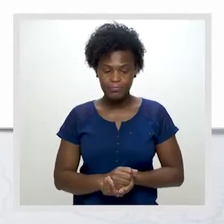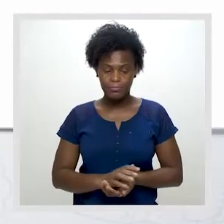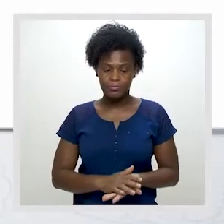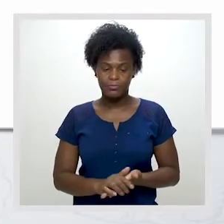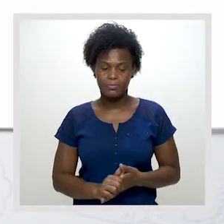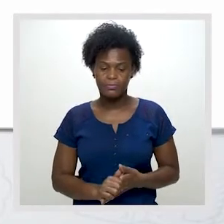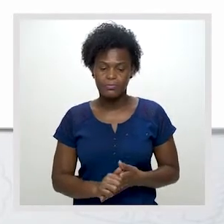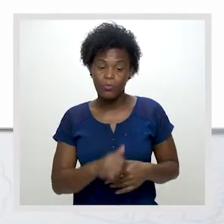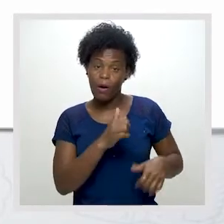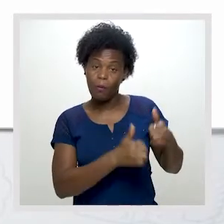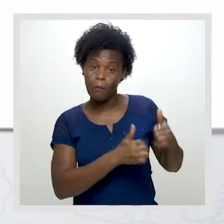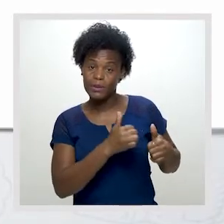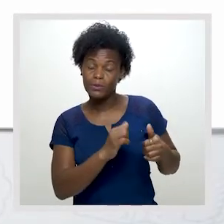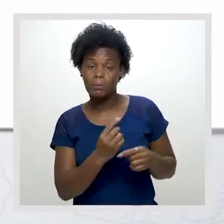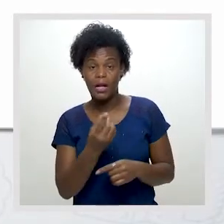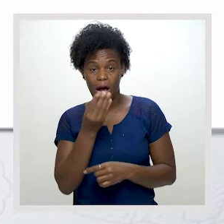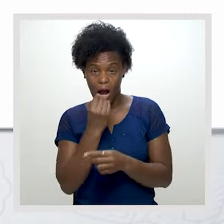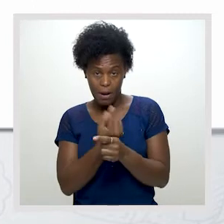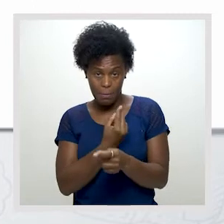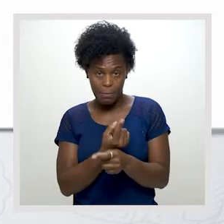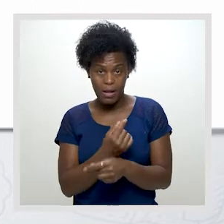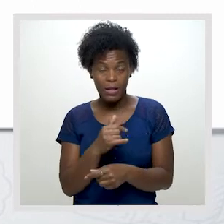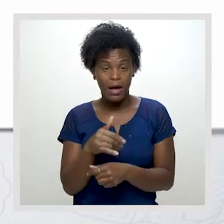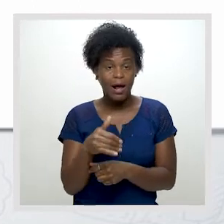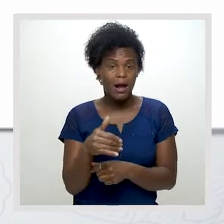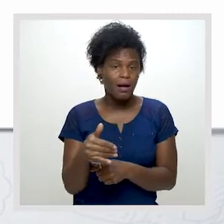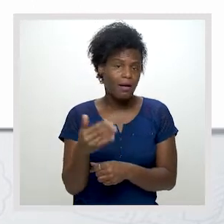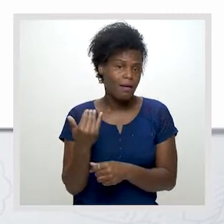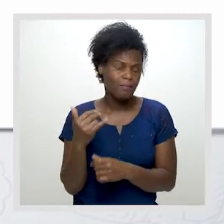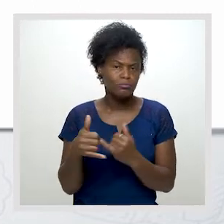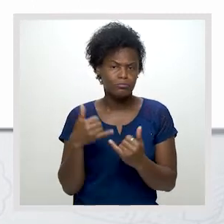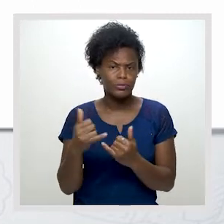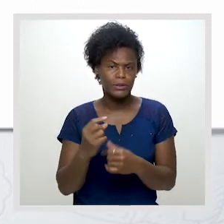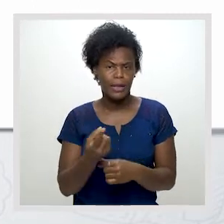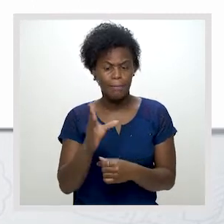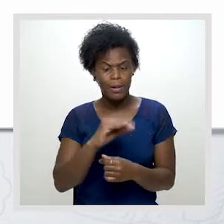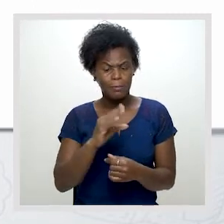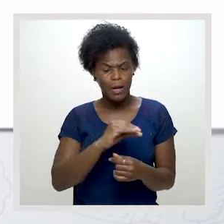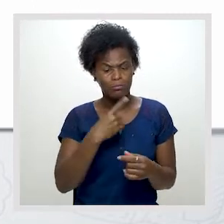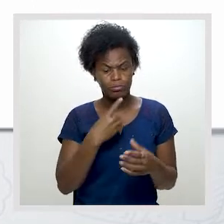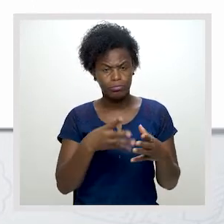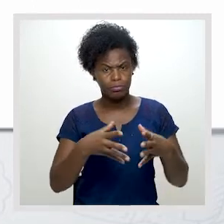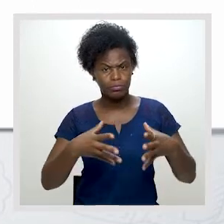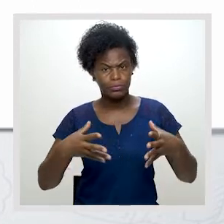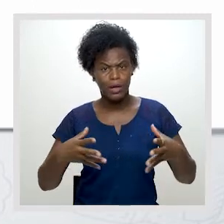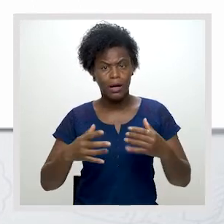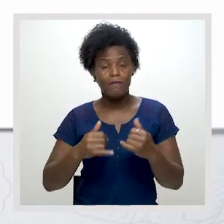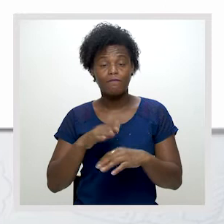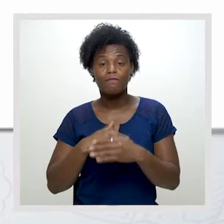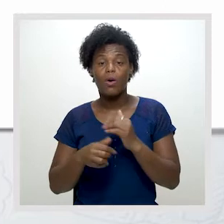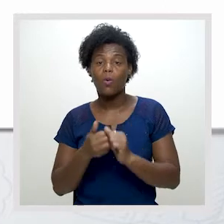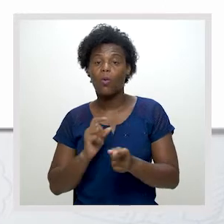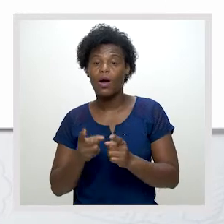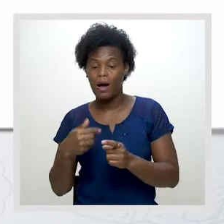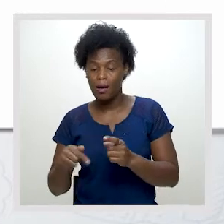A competição pelos alimentos foi se tornando cada vez mais acentuado, levando ao aparecimento